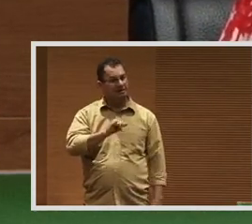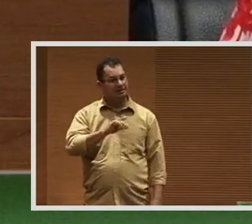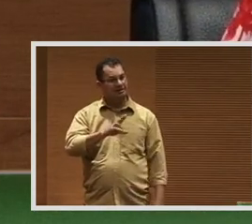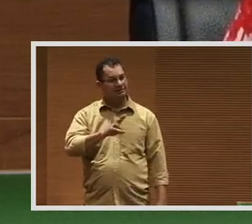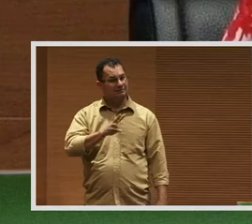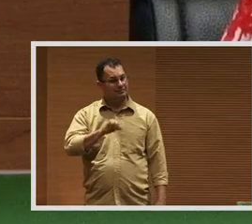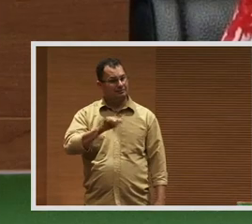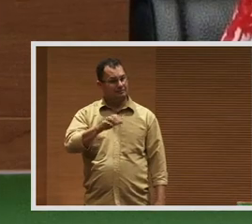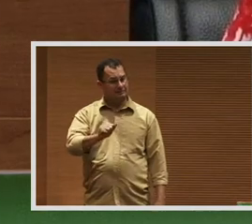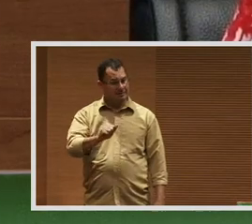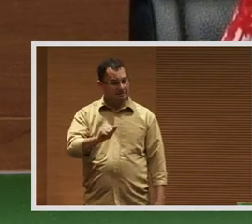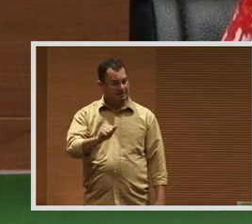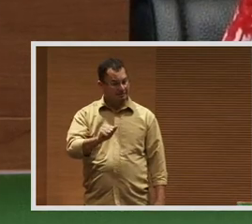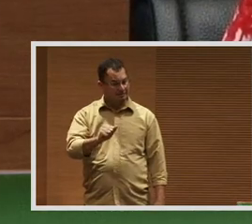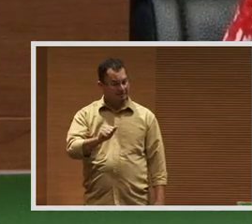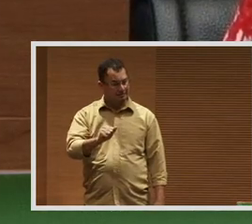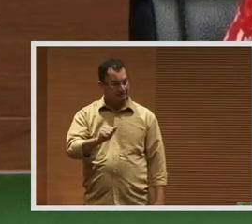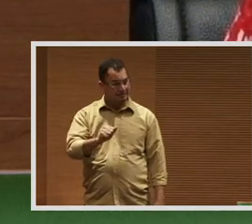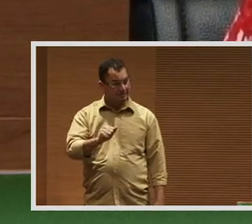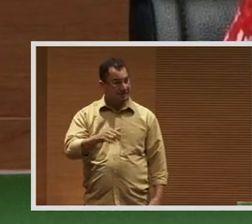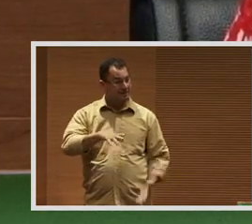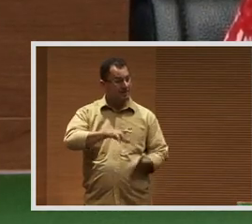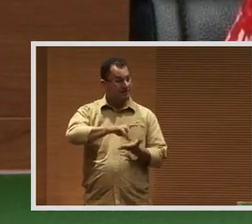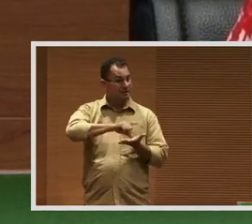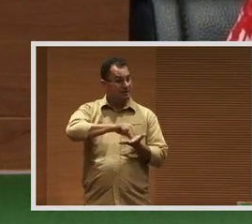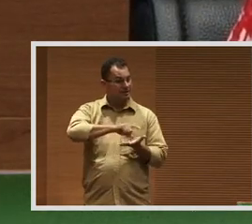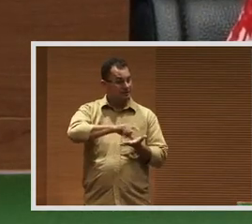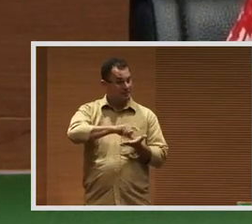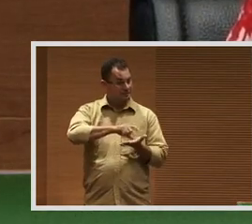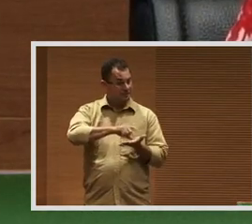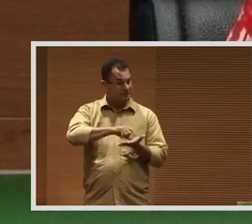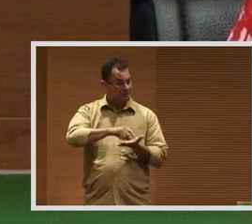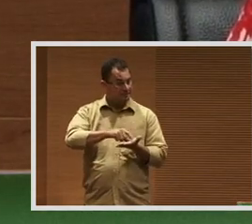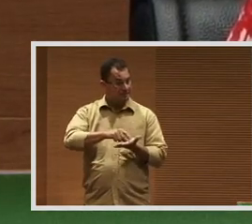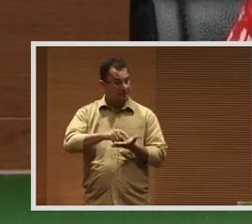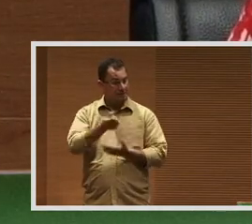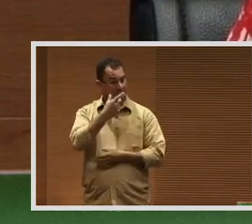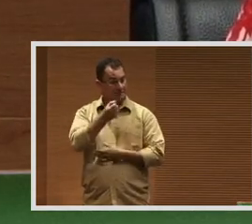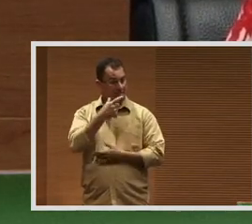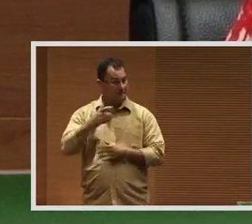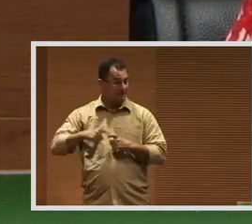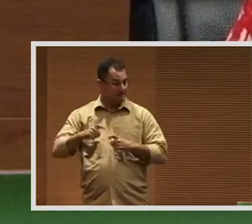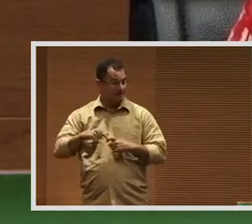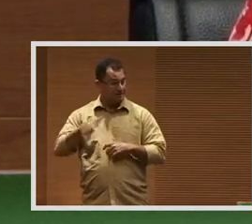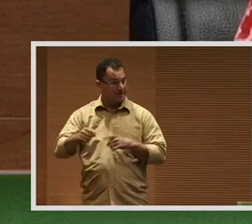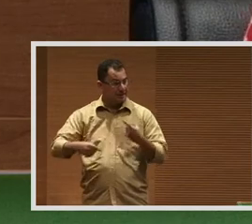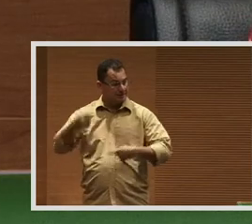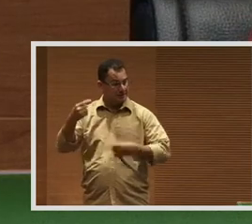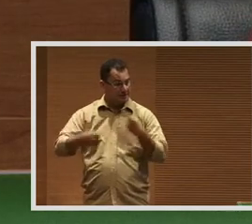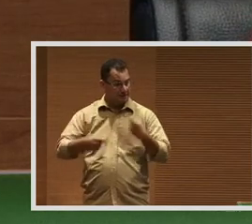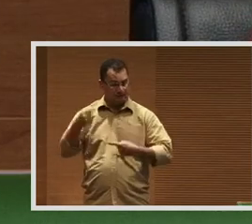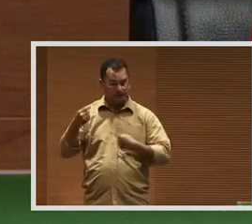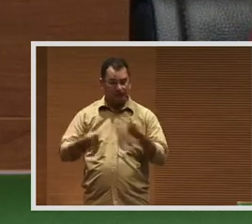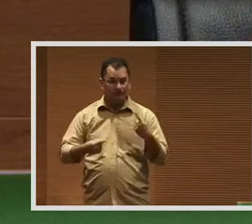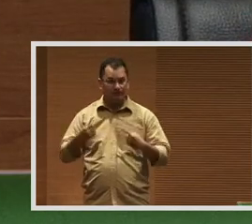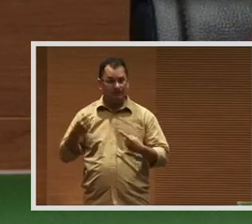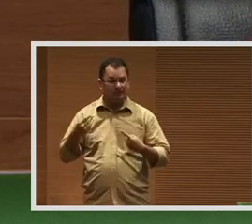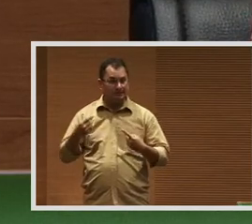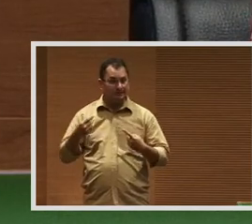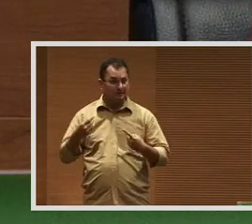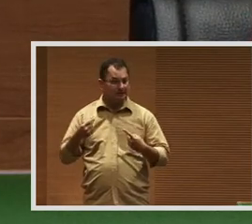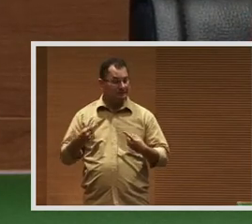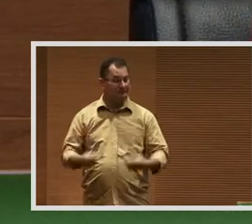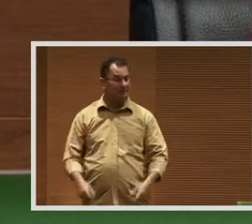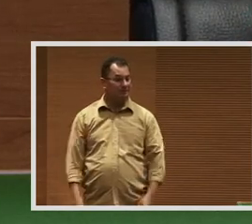que chama Educação Médica e Capitalismo. Né? E ela discute como, na verdade, quer dizer, ao invés